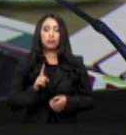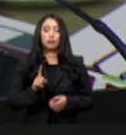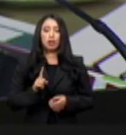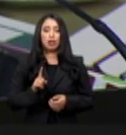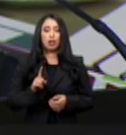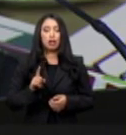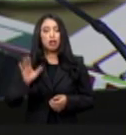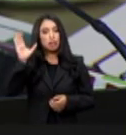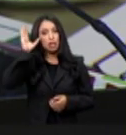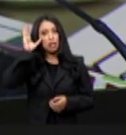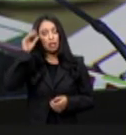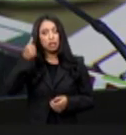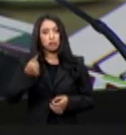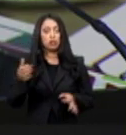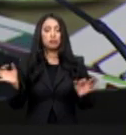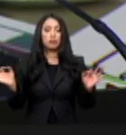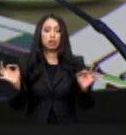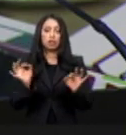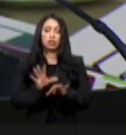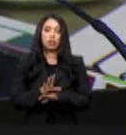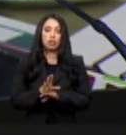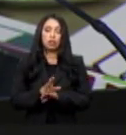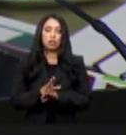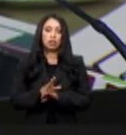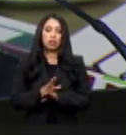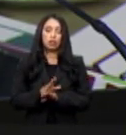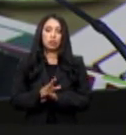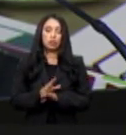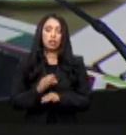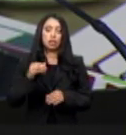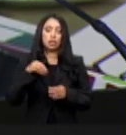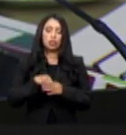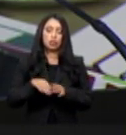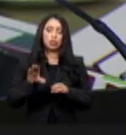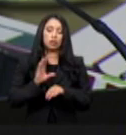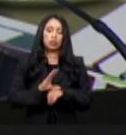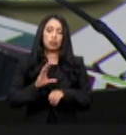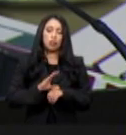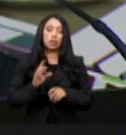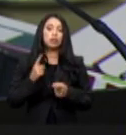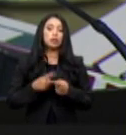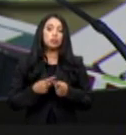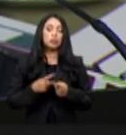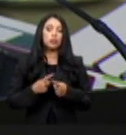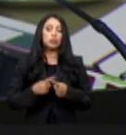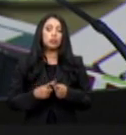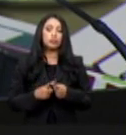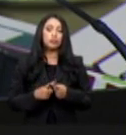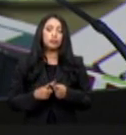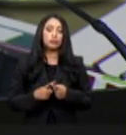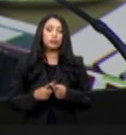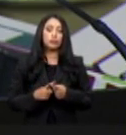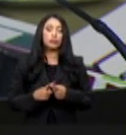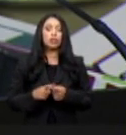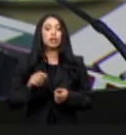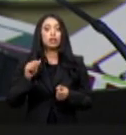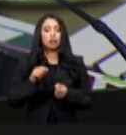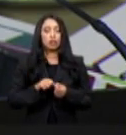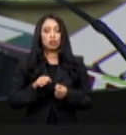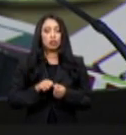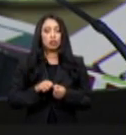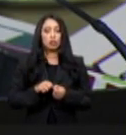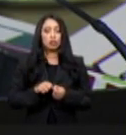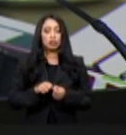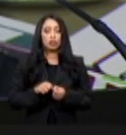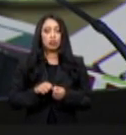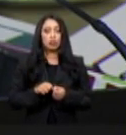para o desfecho do caso submetido à jurisdição constitucional, até porque isso é levado em consideração para os